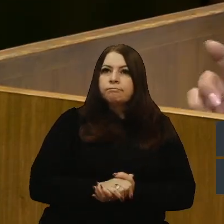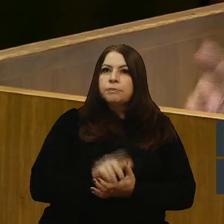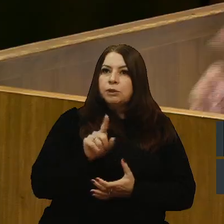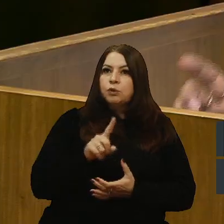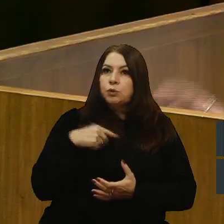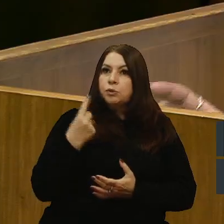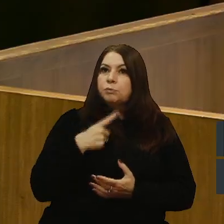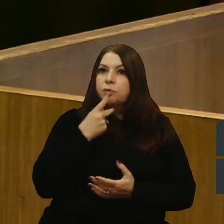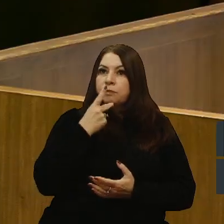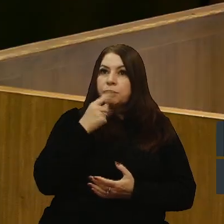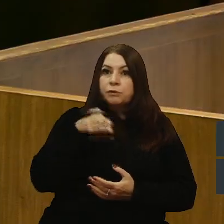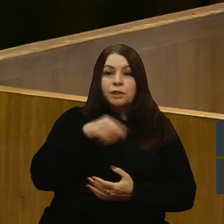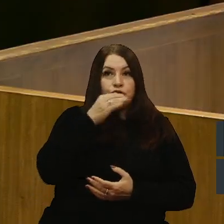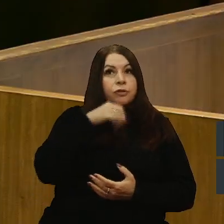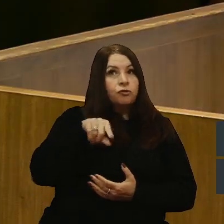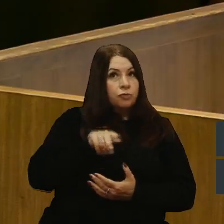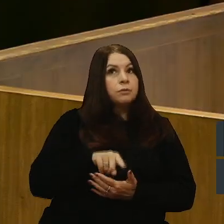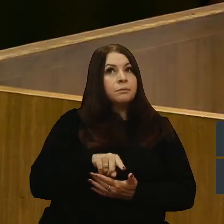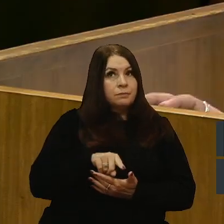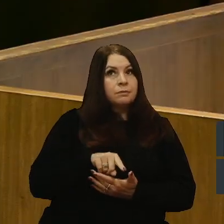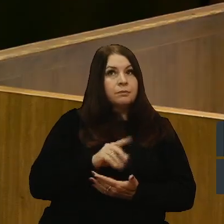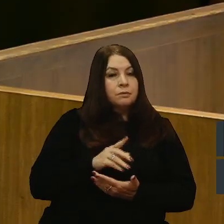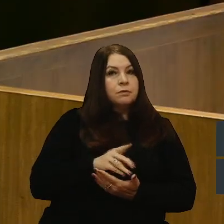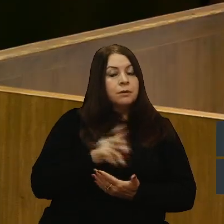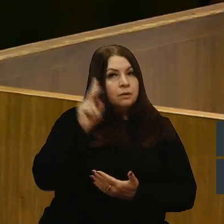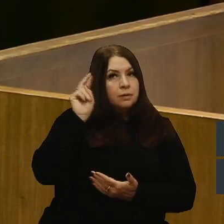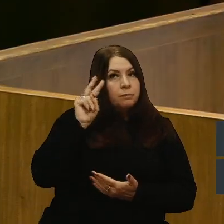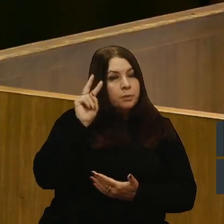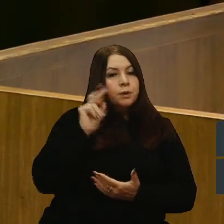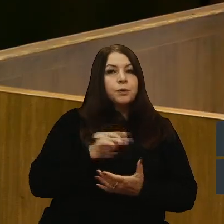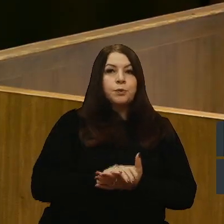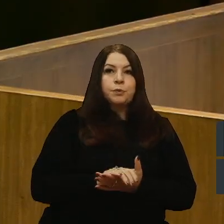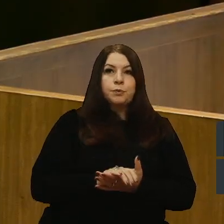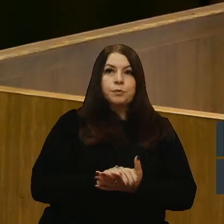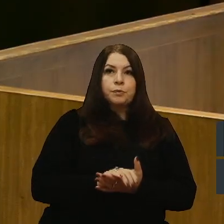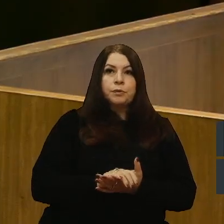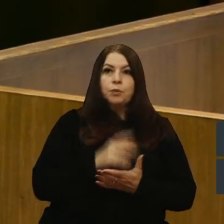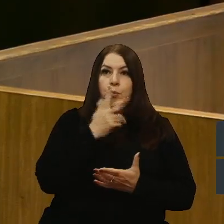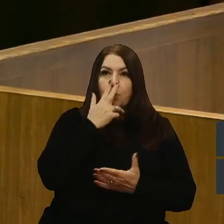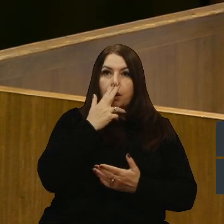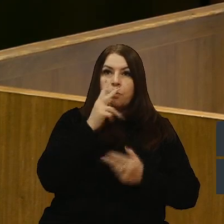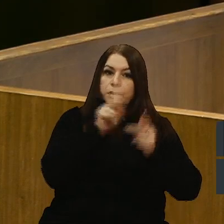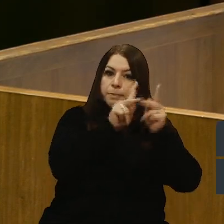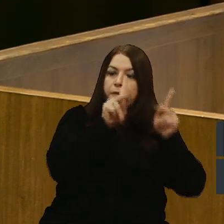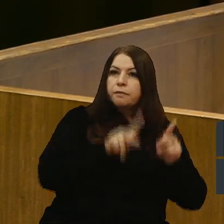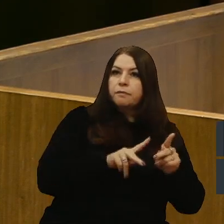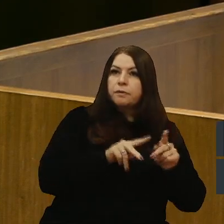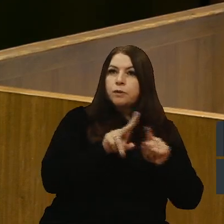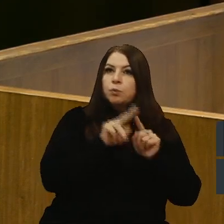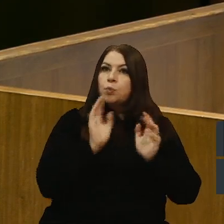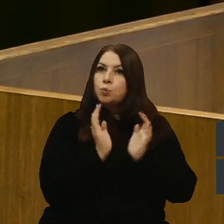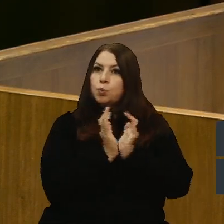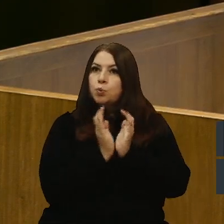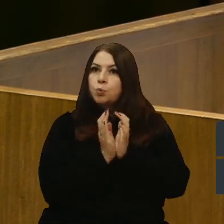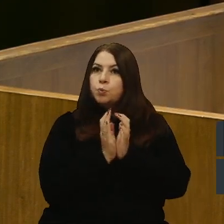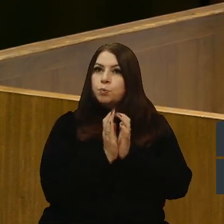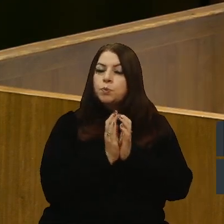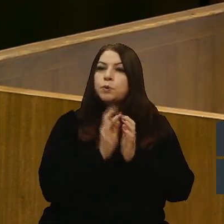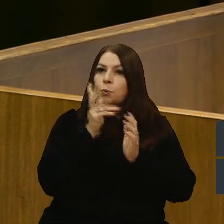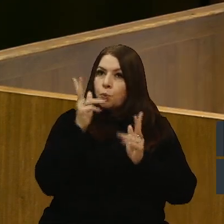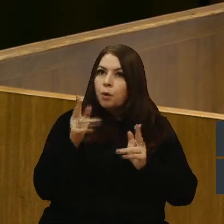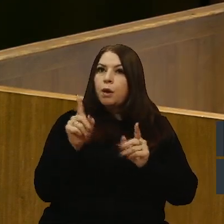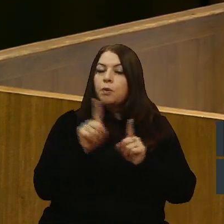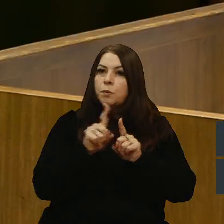nós estamos falando de Caxias do Sul, tá? Lembrando que essas mesmas plataformas, esses mesmos grupos, são os